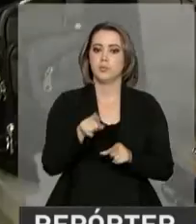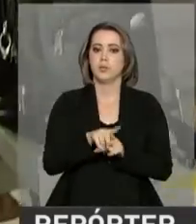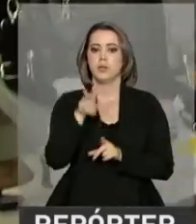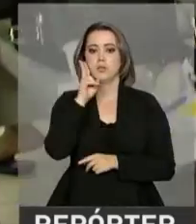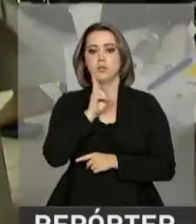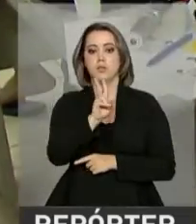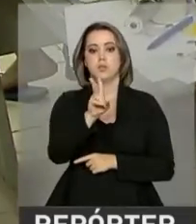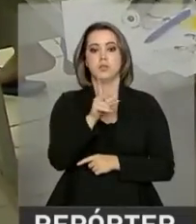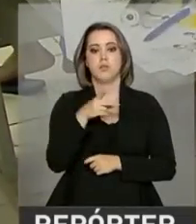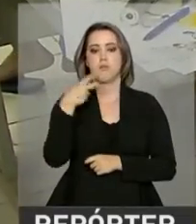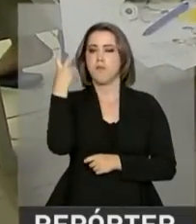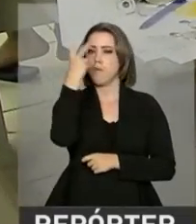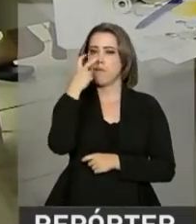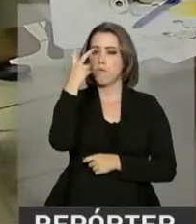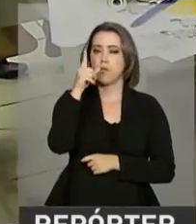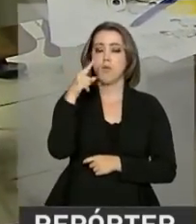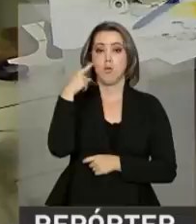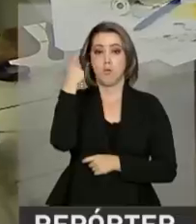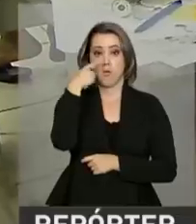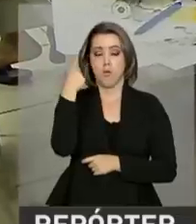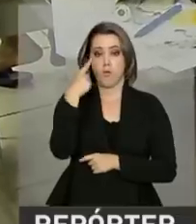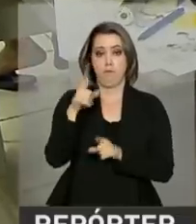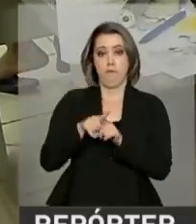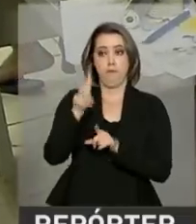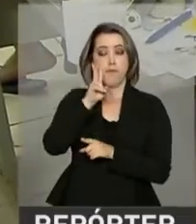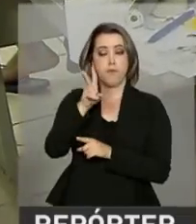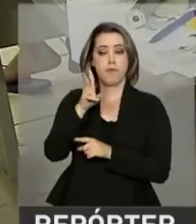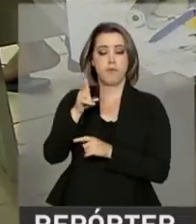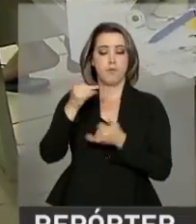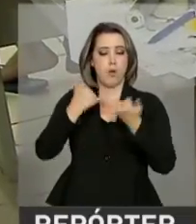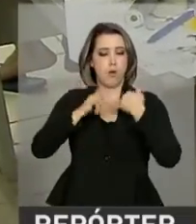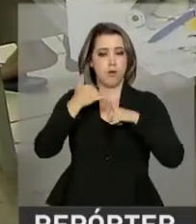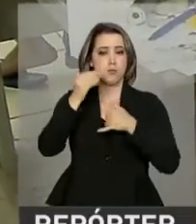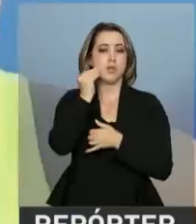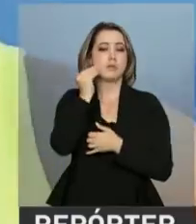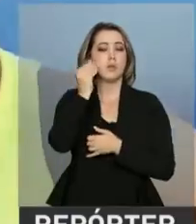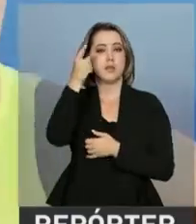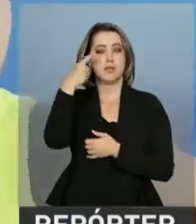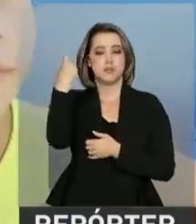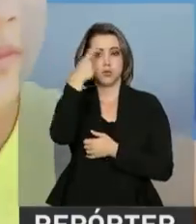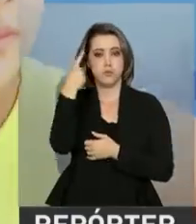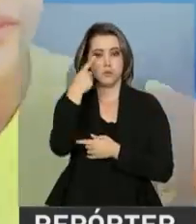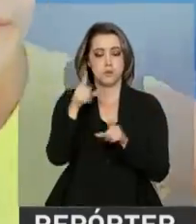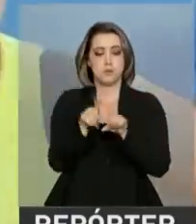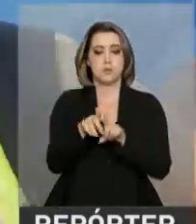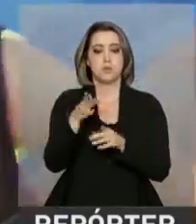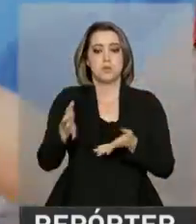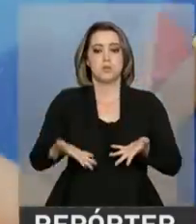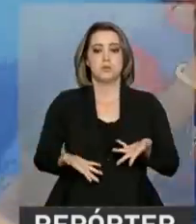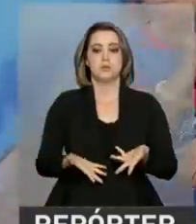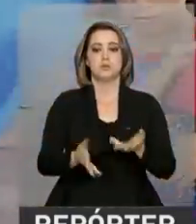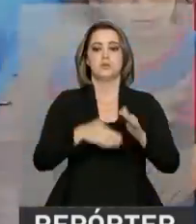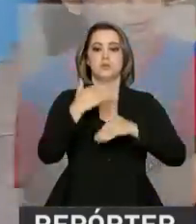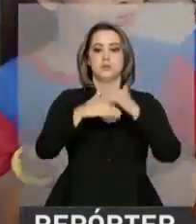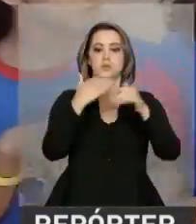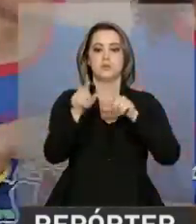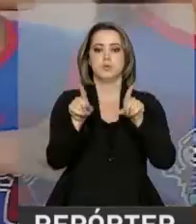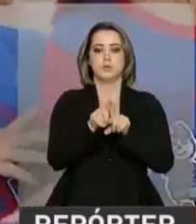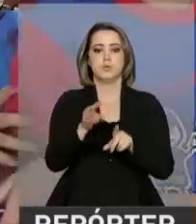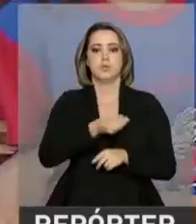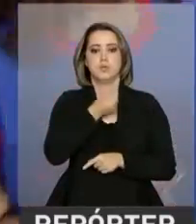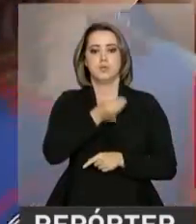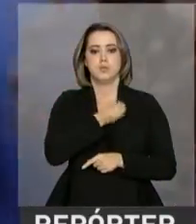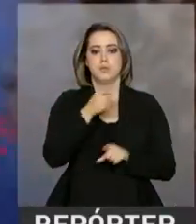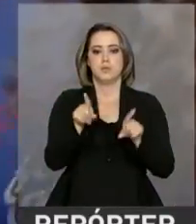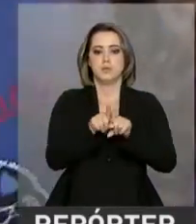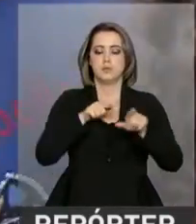optometria em que voluntários realizaram exames de visão além de promover o desenvolvimento saudável das crianças a viver também